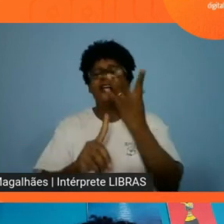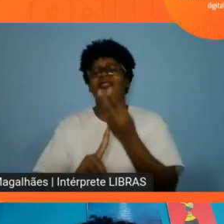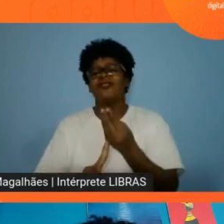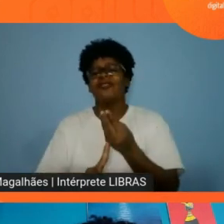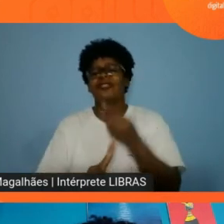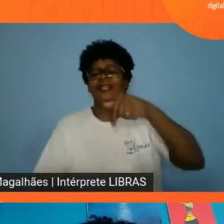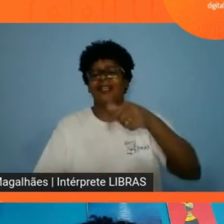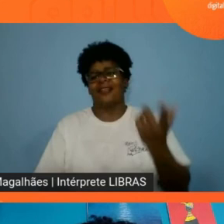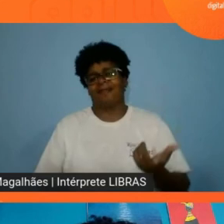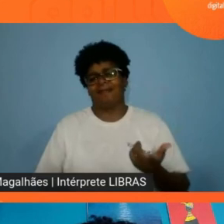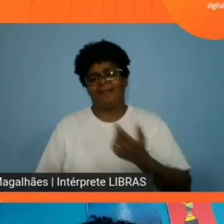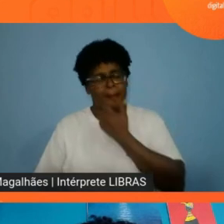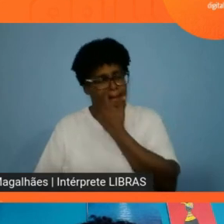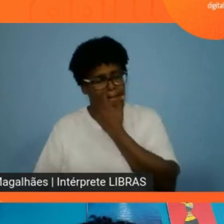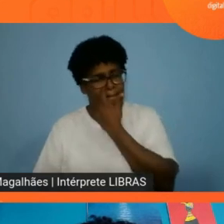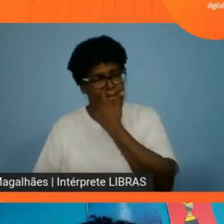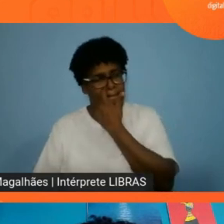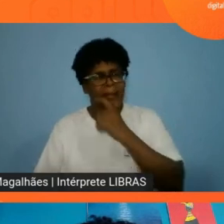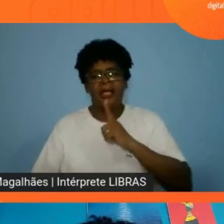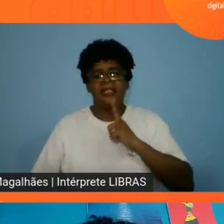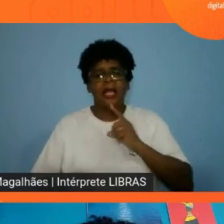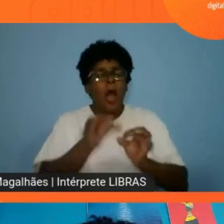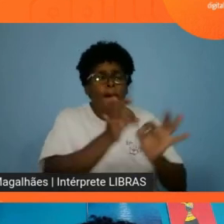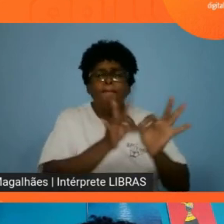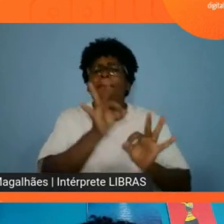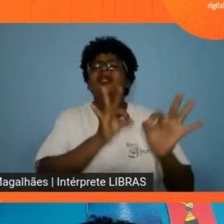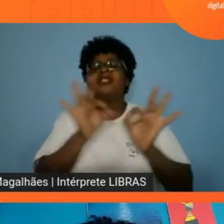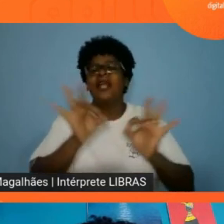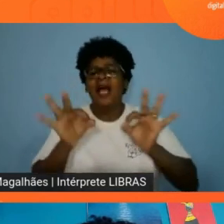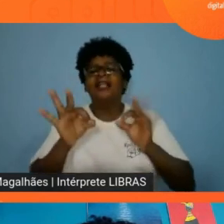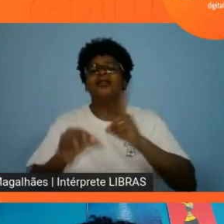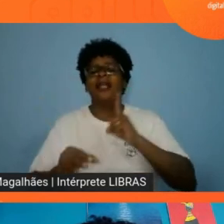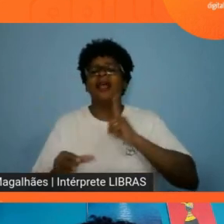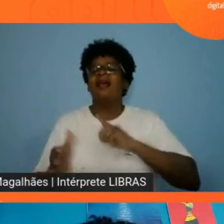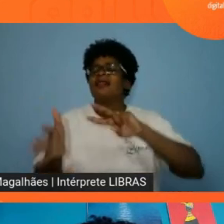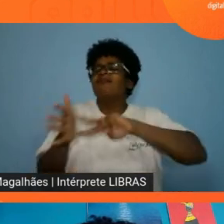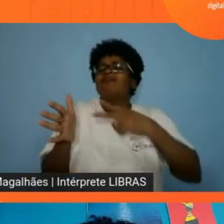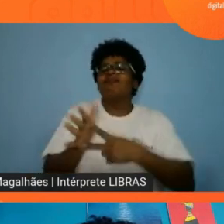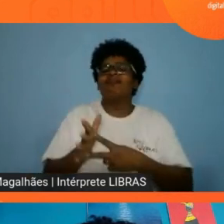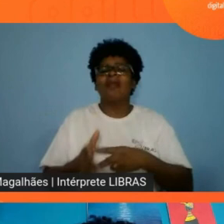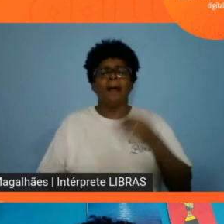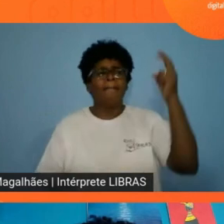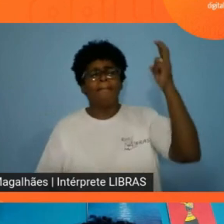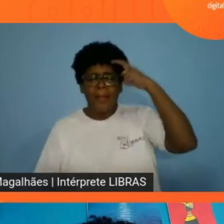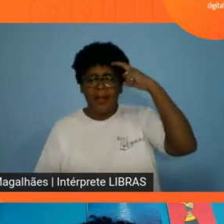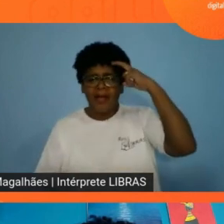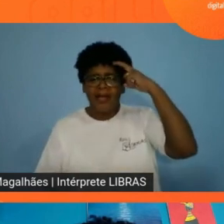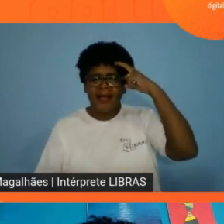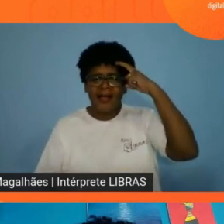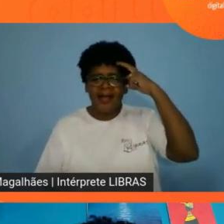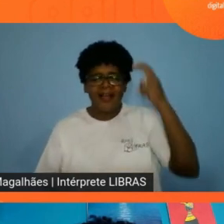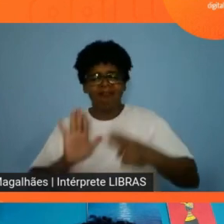início, ele tem essa, o projeto tem essa característica de priorizar as